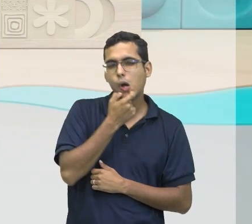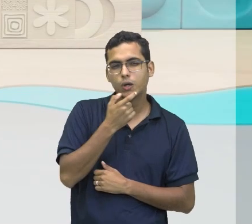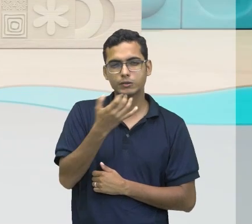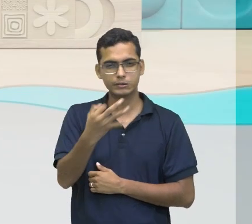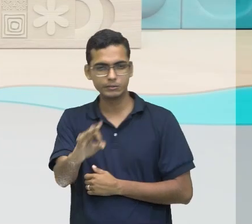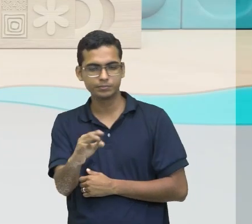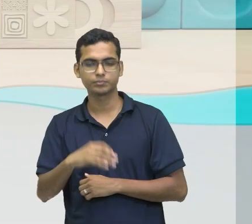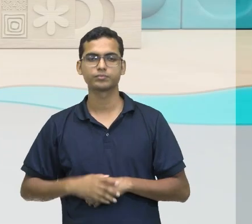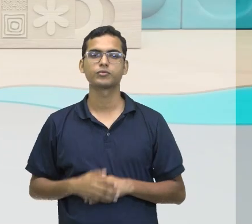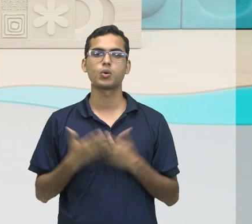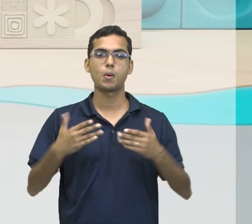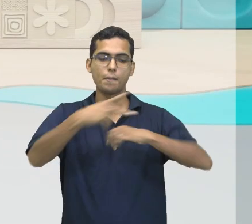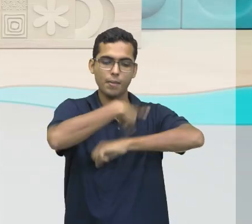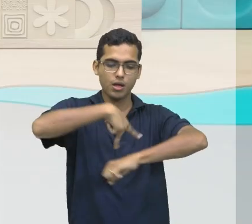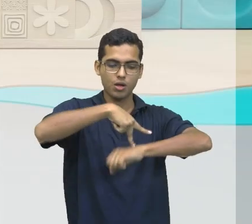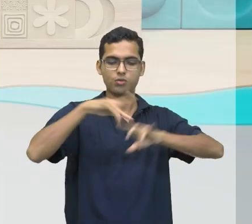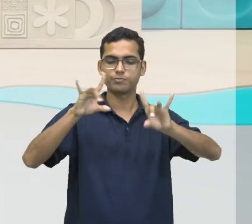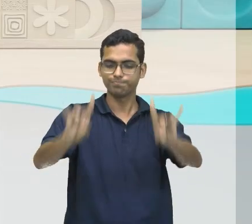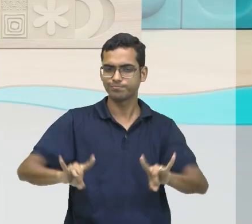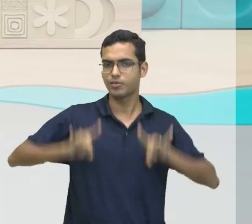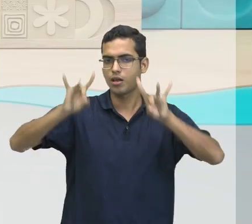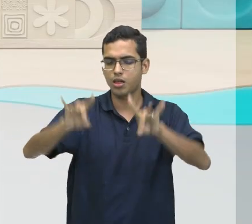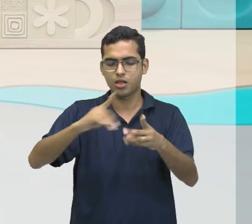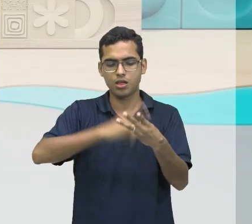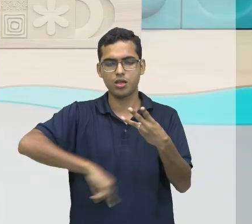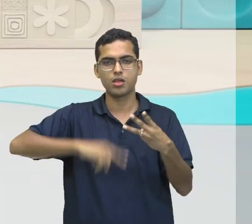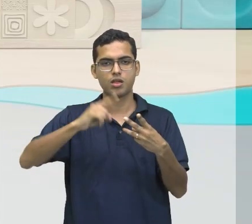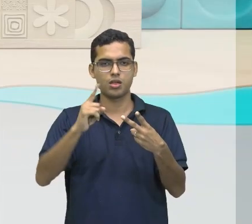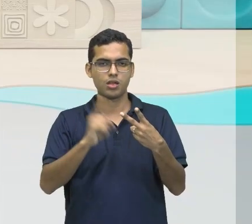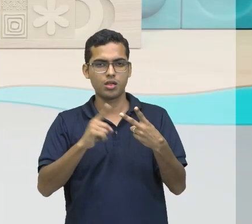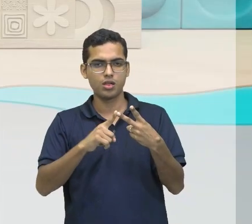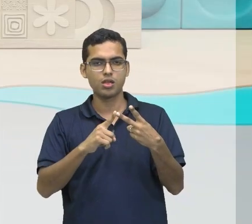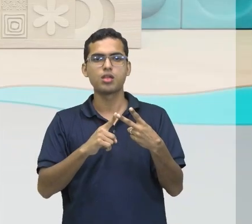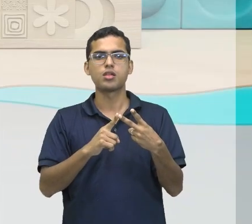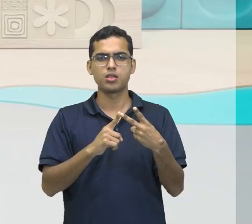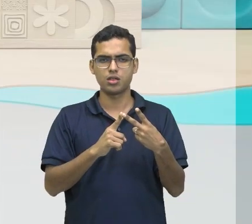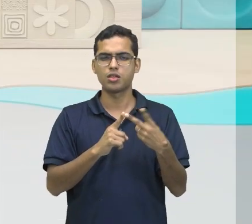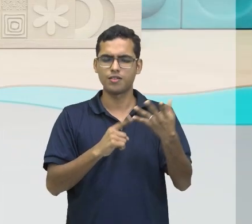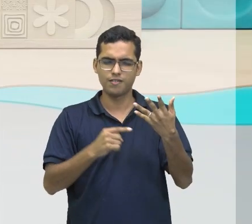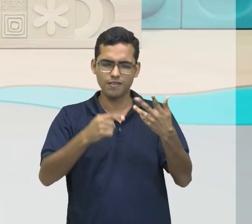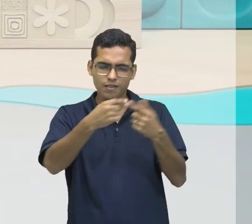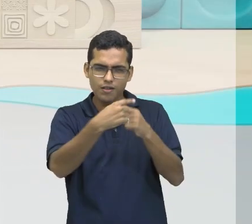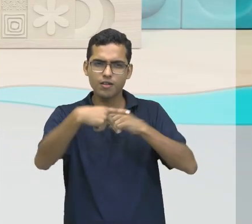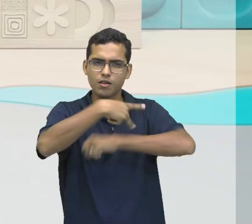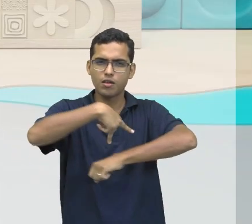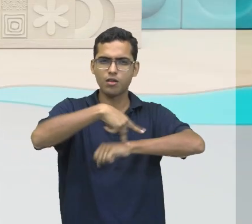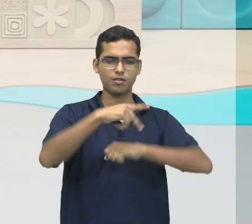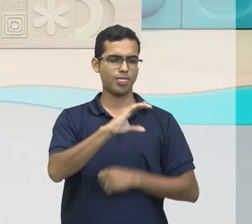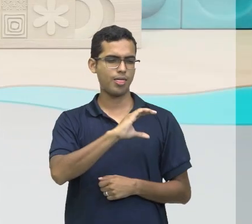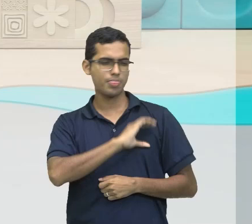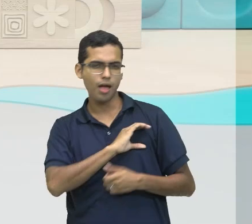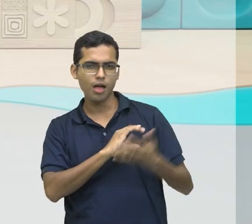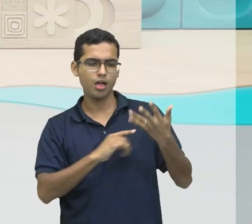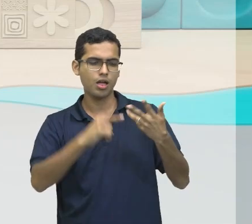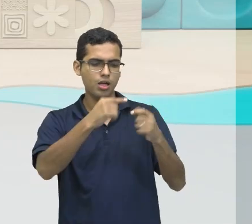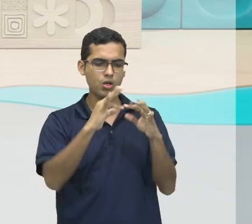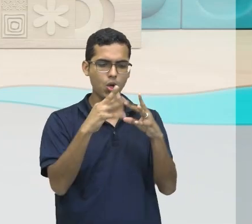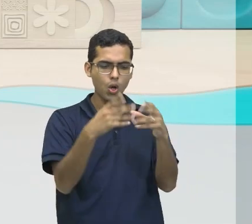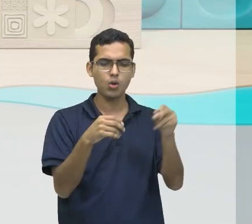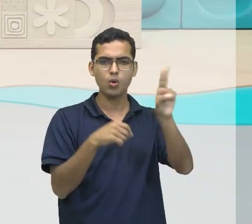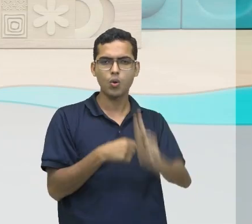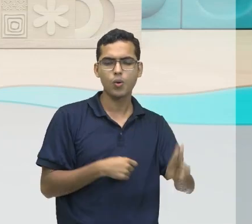Inglaterra, Austrália, Nova Zelândia e Canadá, falam a língua inglesa, todas as pessoas falam, se comunicam em língua